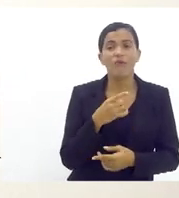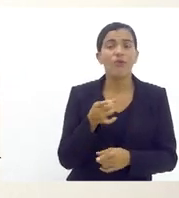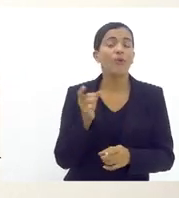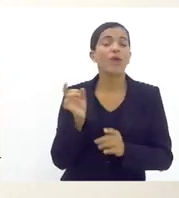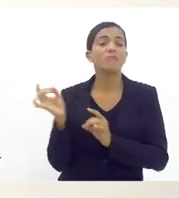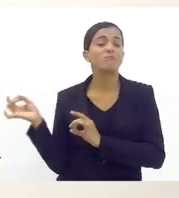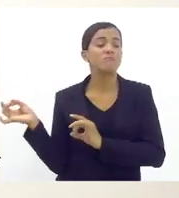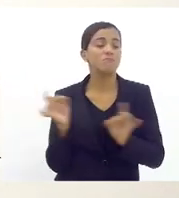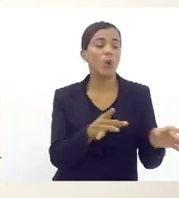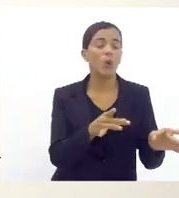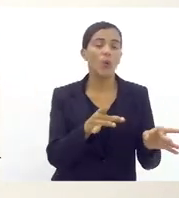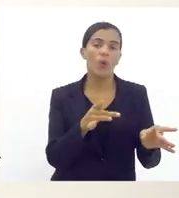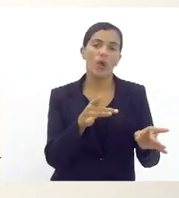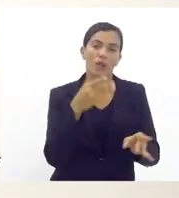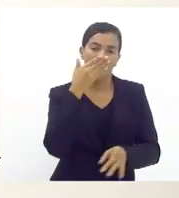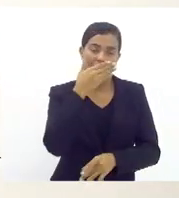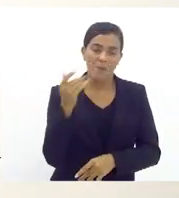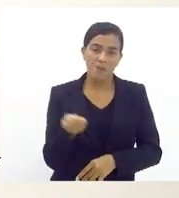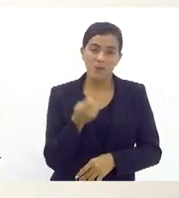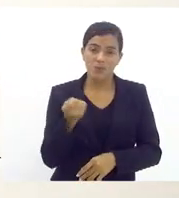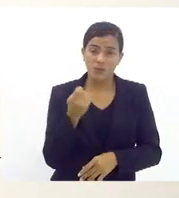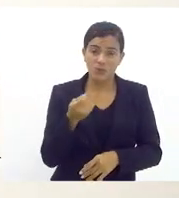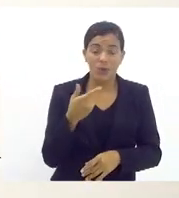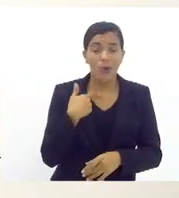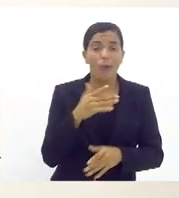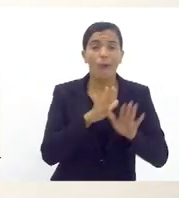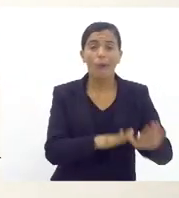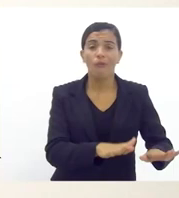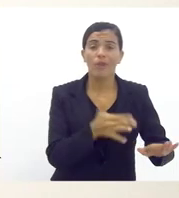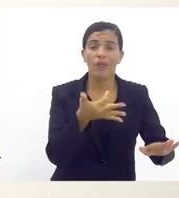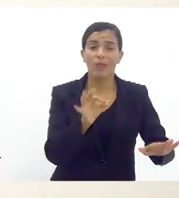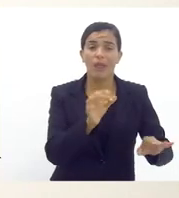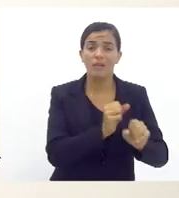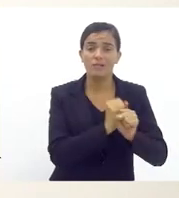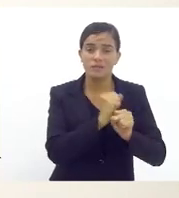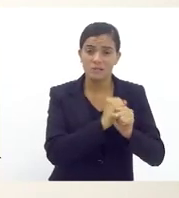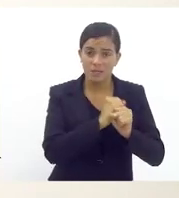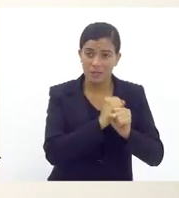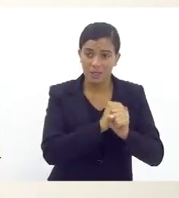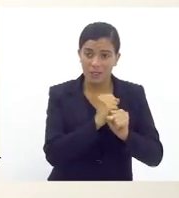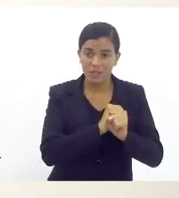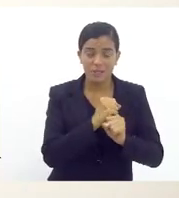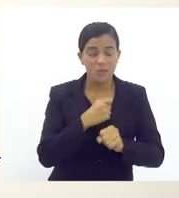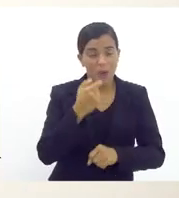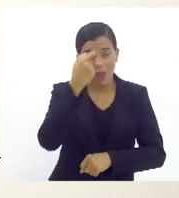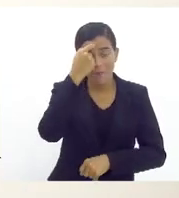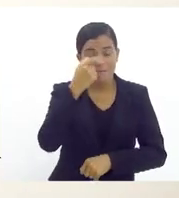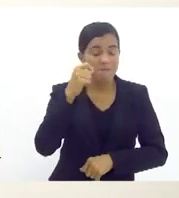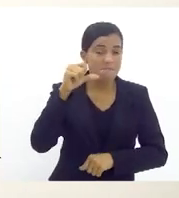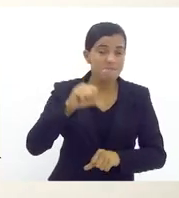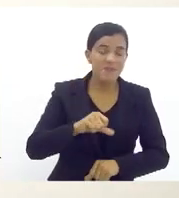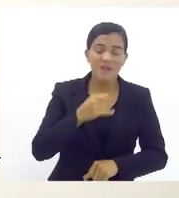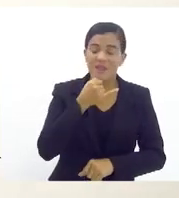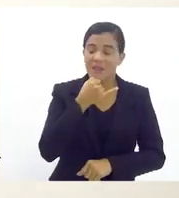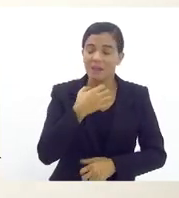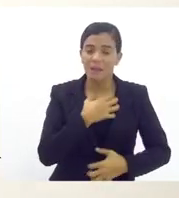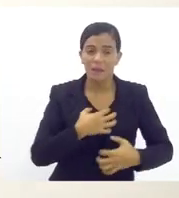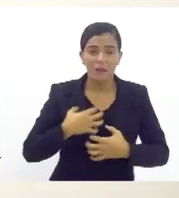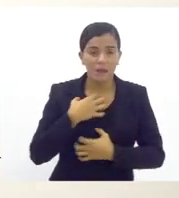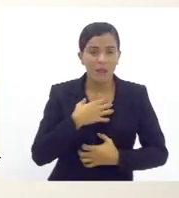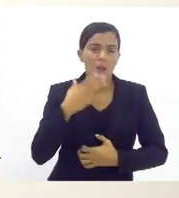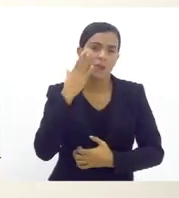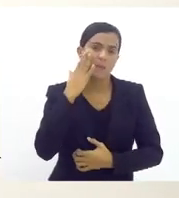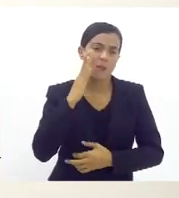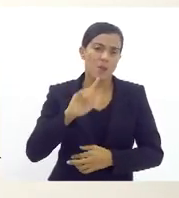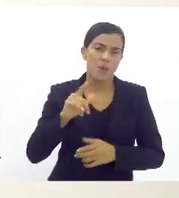prostituição. E ali eu permaneci durante 10 anos da minha vida, uma vida extremamente infeliz. Eu sabia que ali não era o meu